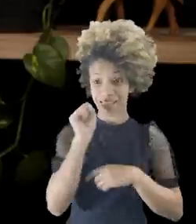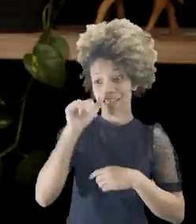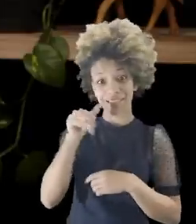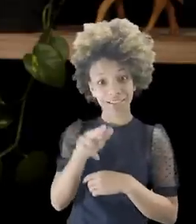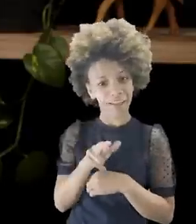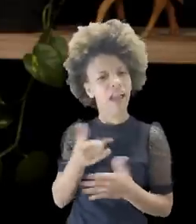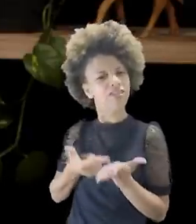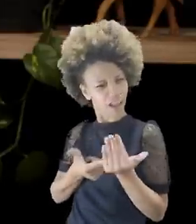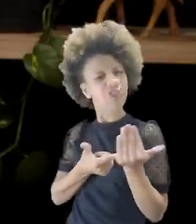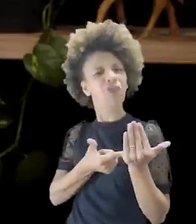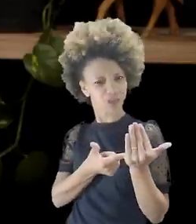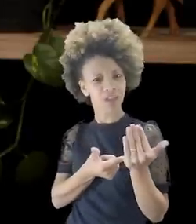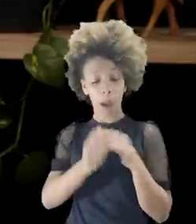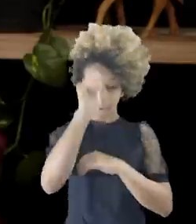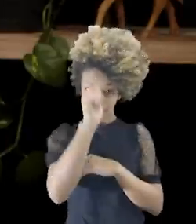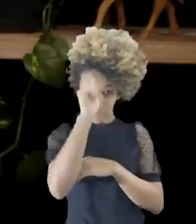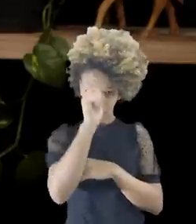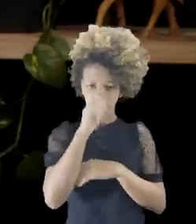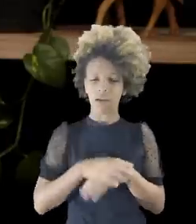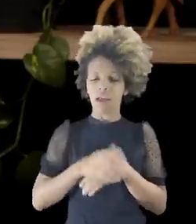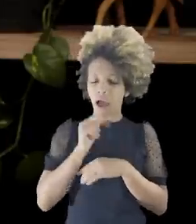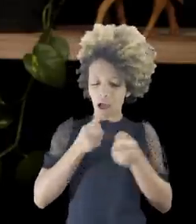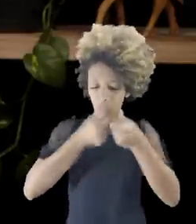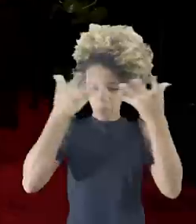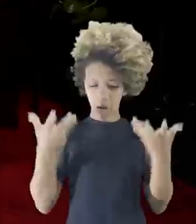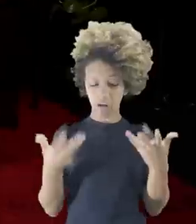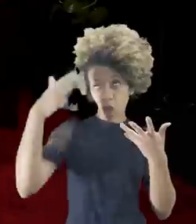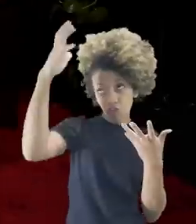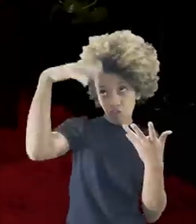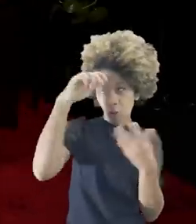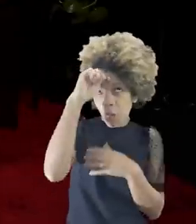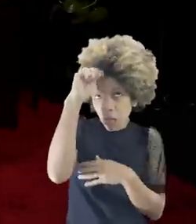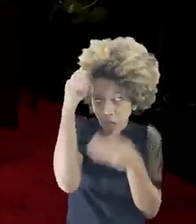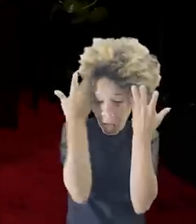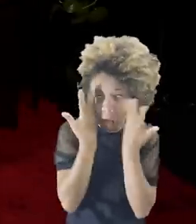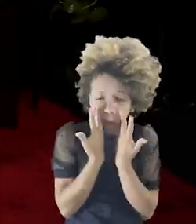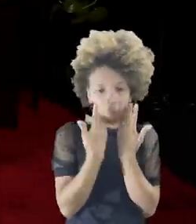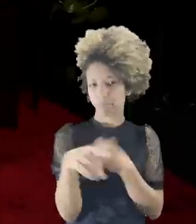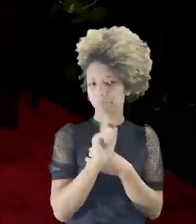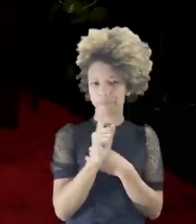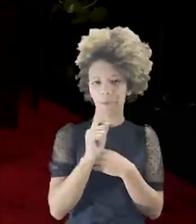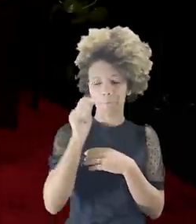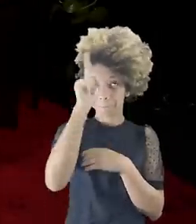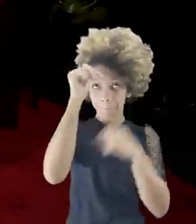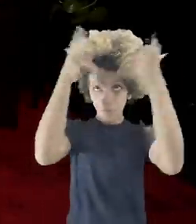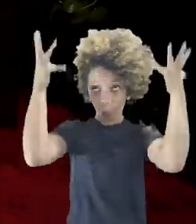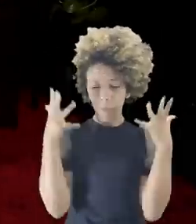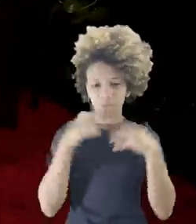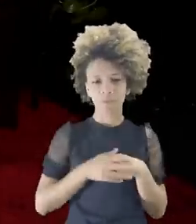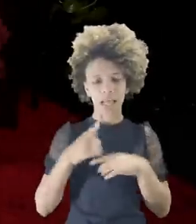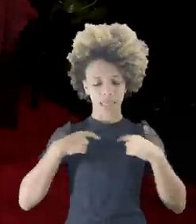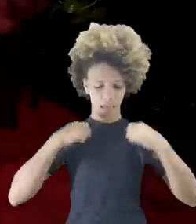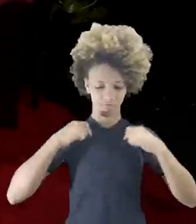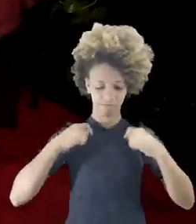tô aqui com bonezinho que é resistente à água Choveu não fica né empapoçado Aqui tem a camisetinha